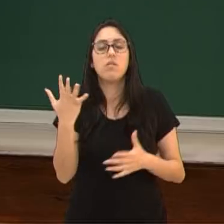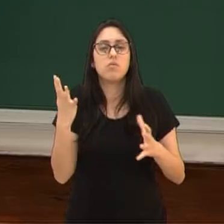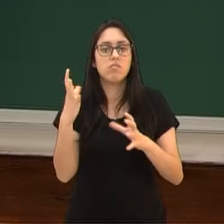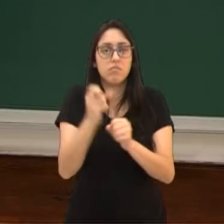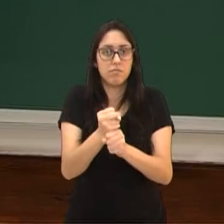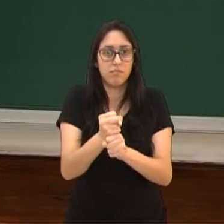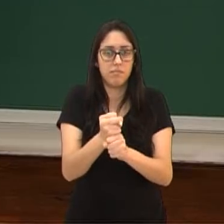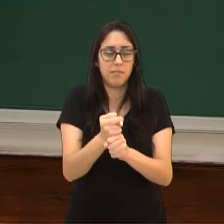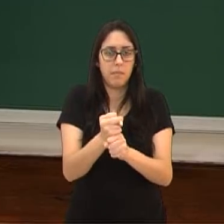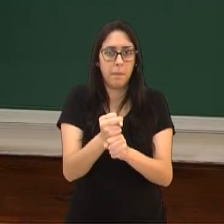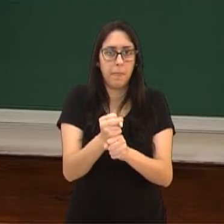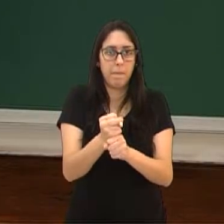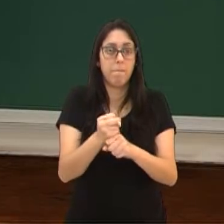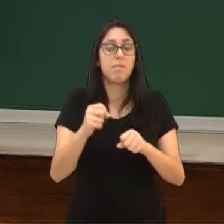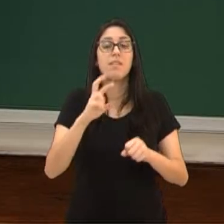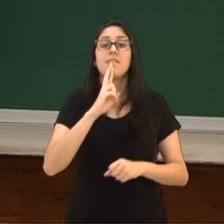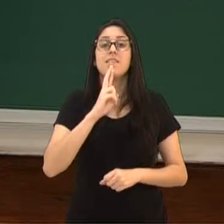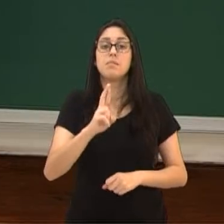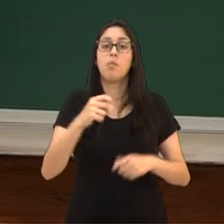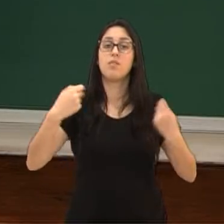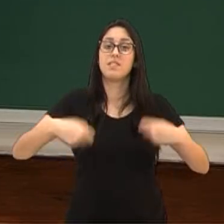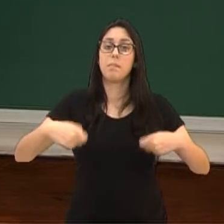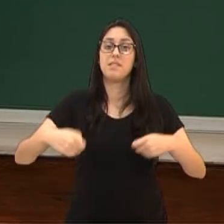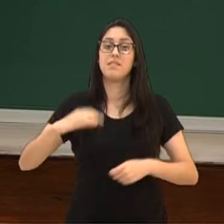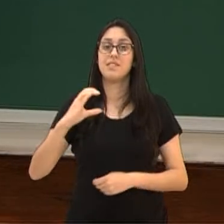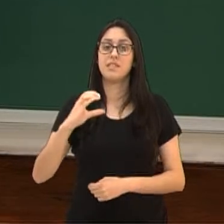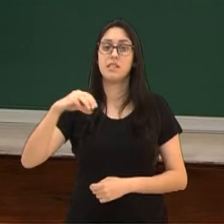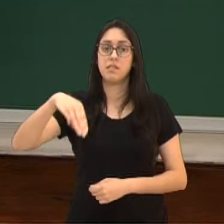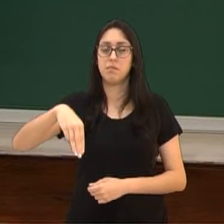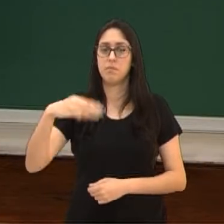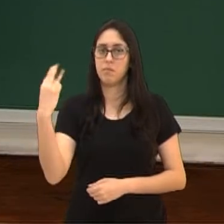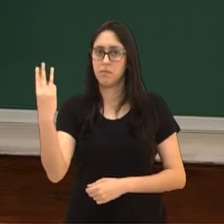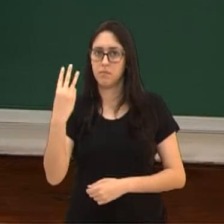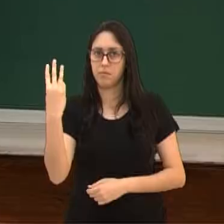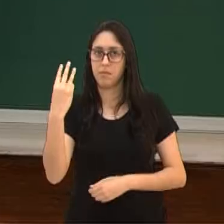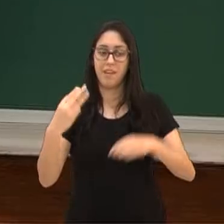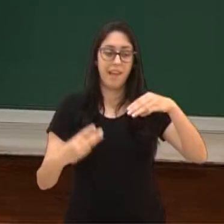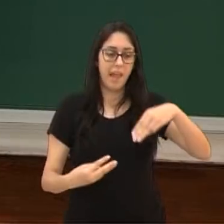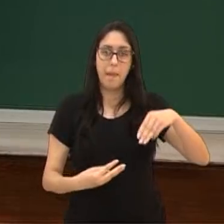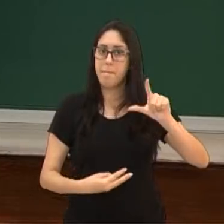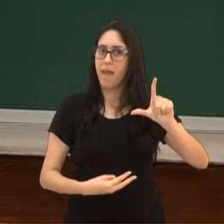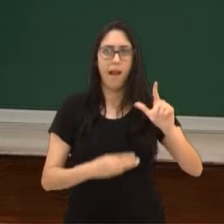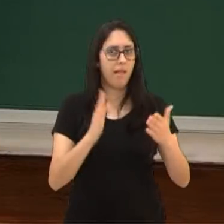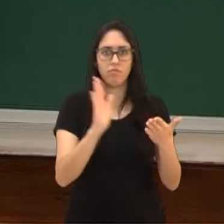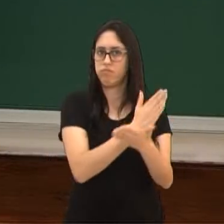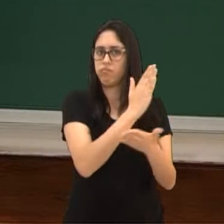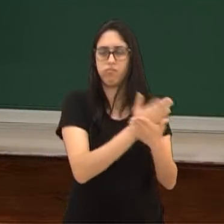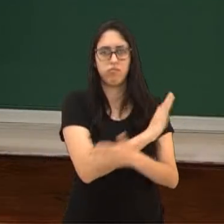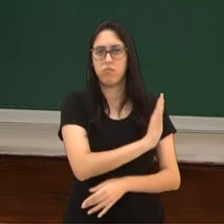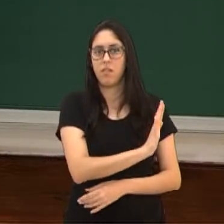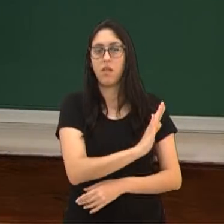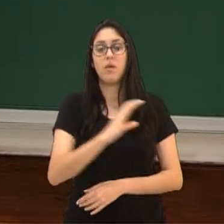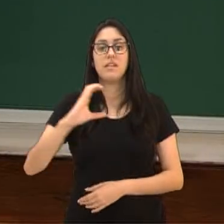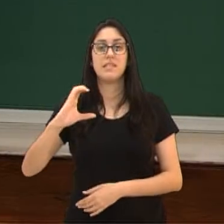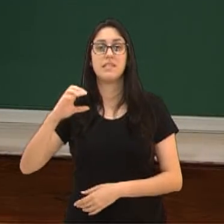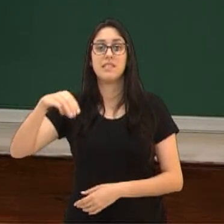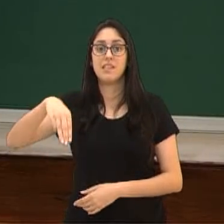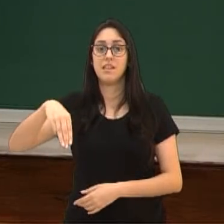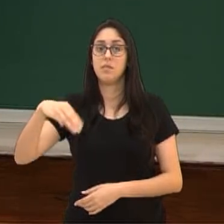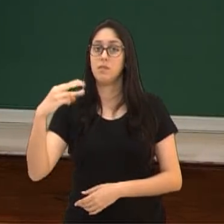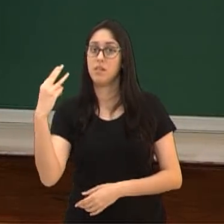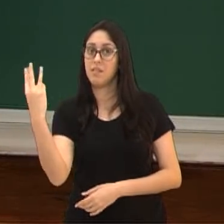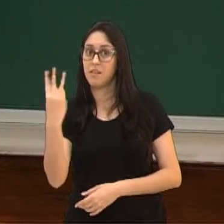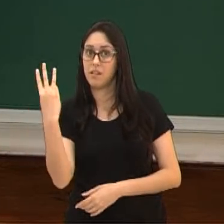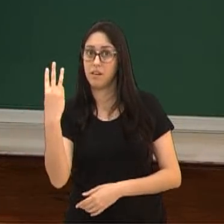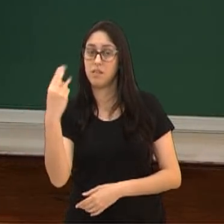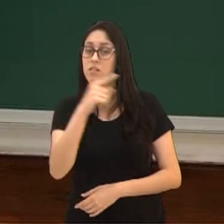ele quer em centímetros cúbicos agora. Não são mililitros, são centímetros cúbicos. Então, eu